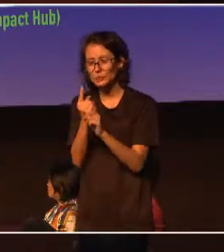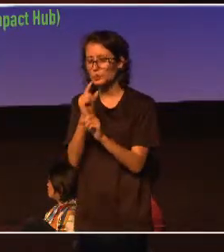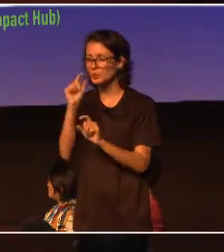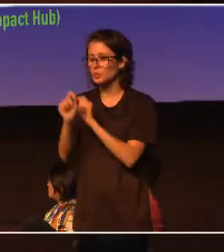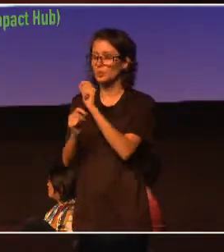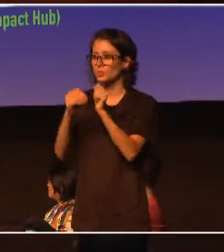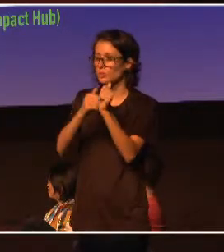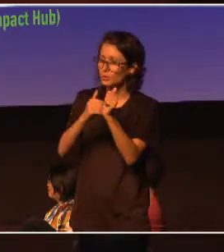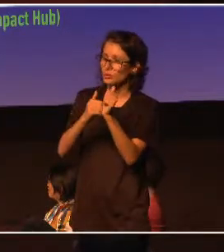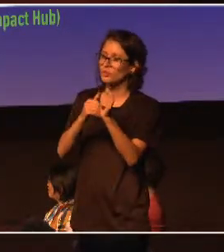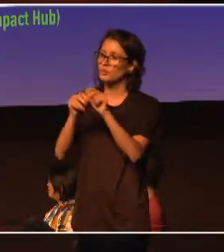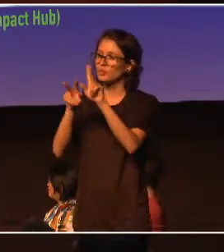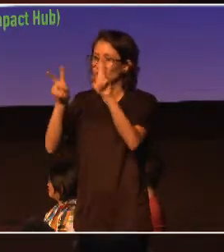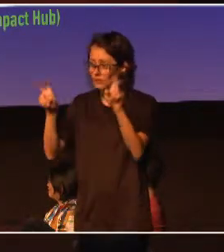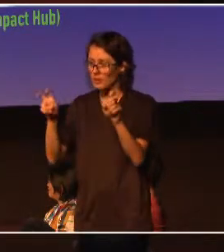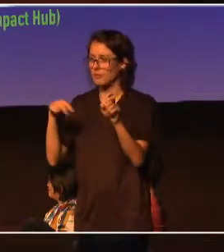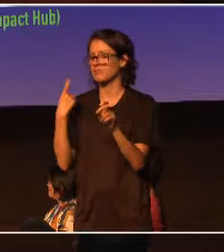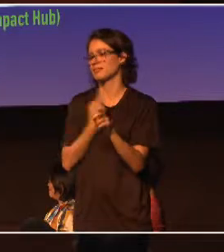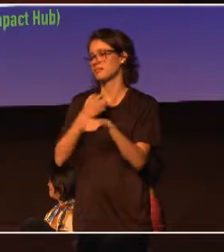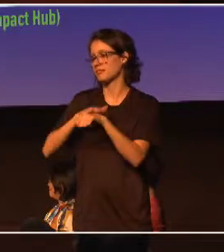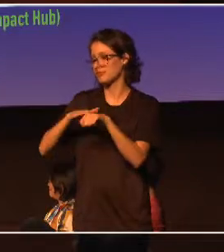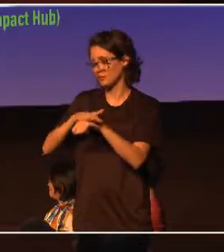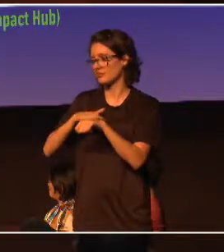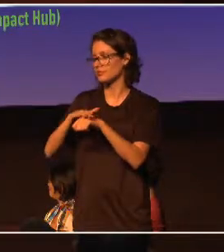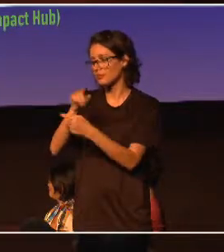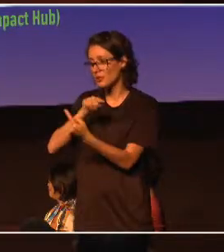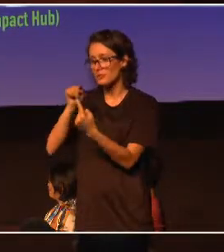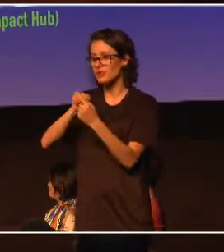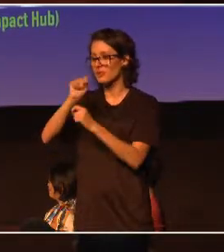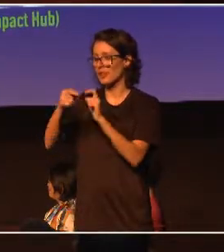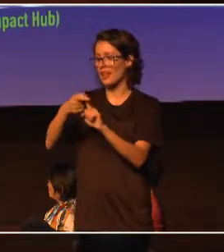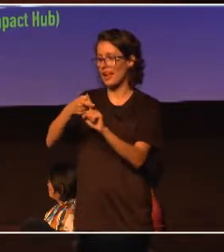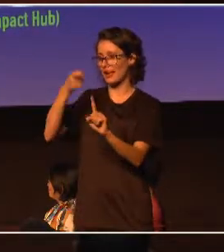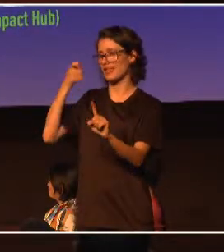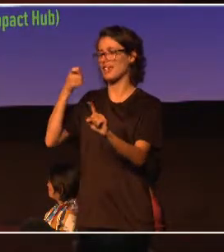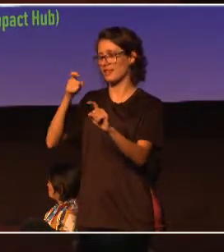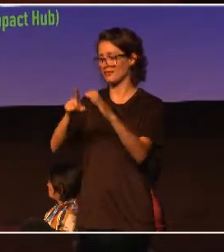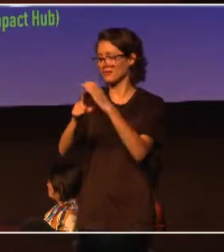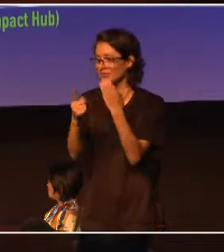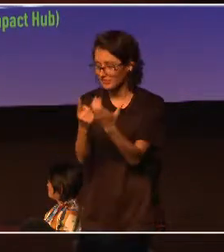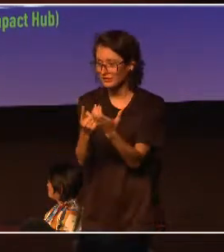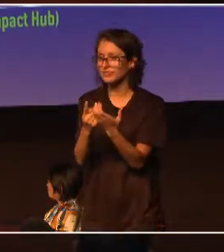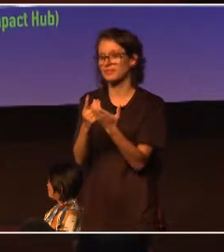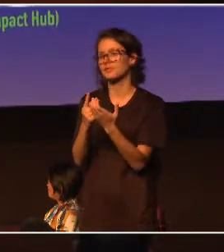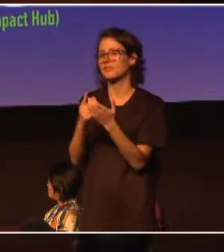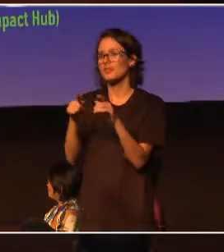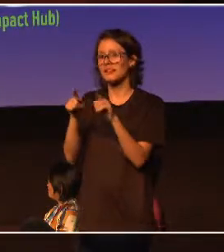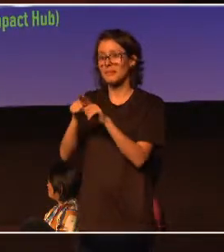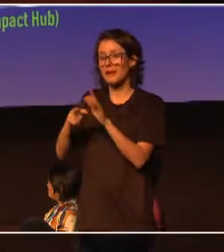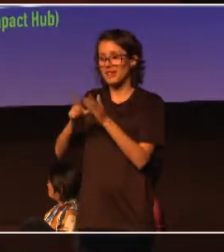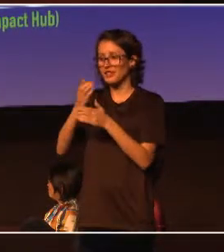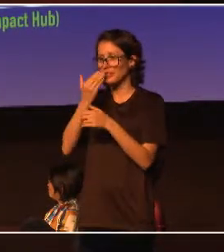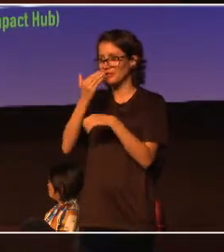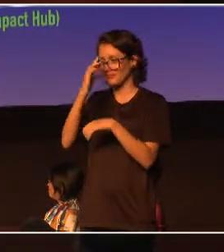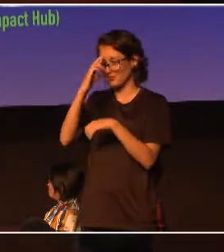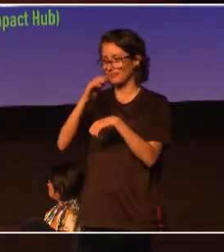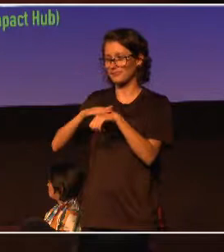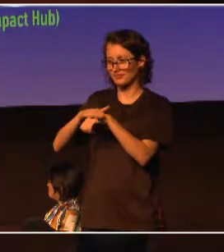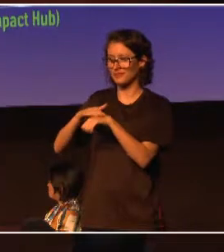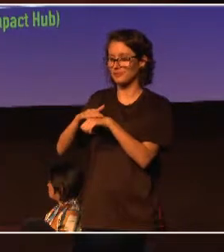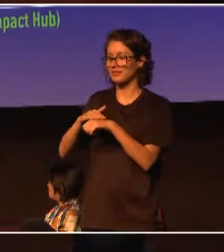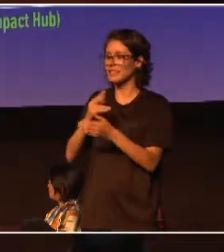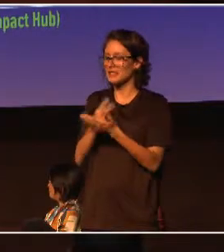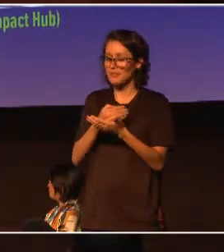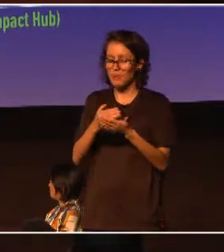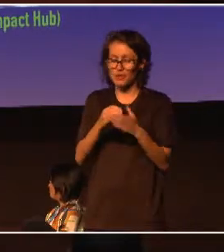justamente, do tema que a gente está conversando com a ideia de hackear comunidades. E uma coisa que a gente falou agora no almoço que foi muito legal foi que todo mundo aqui começou de um